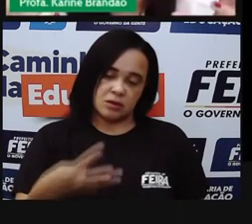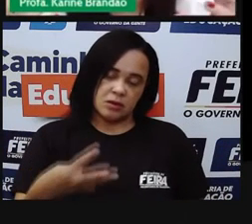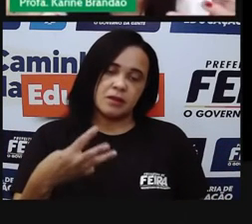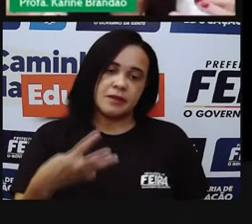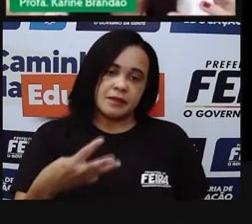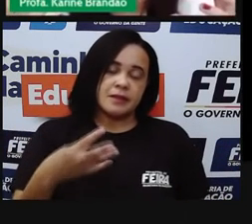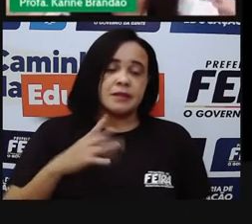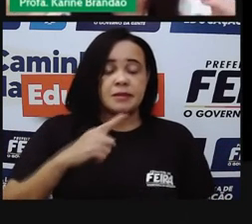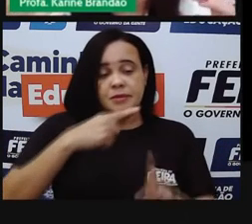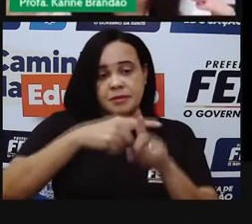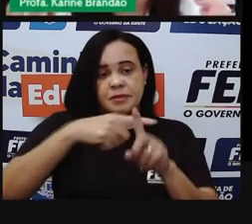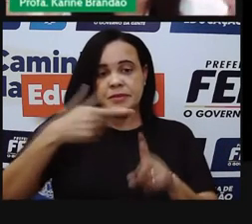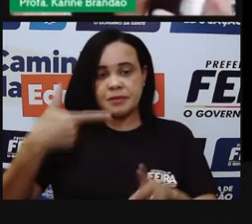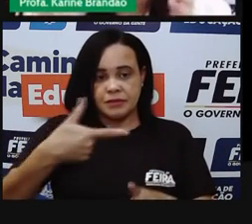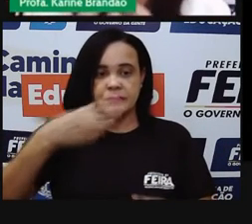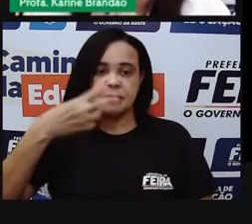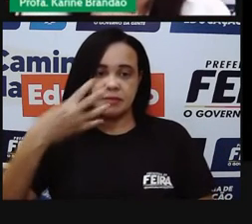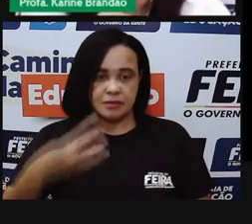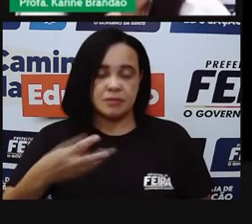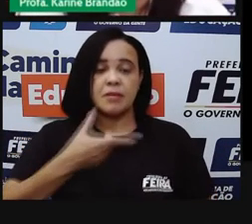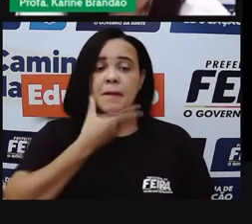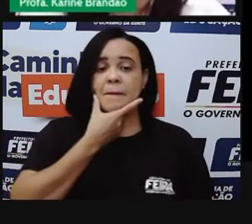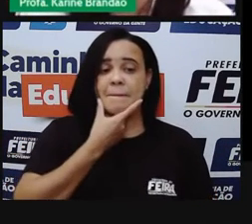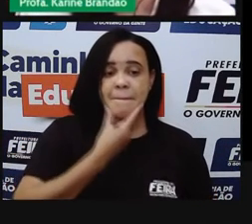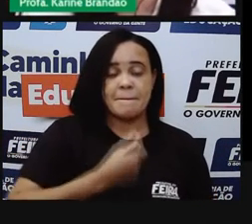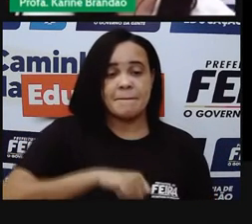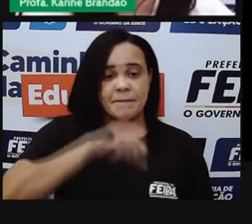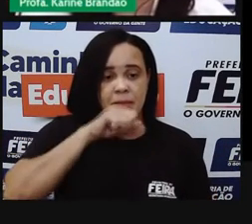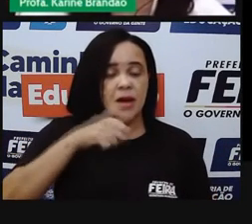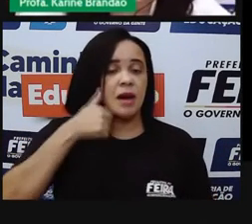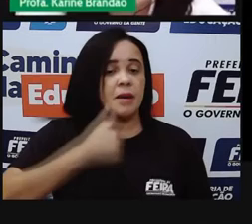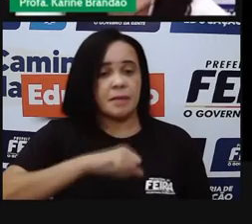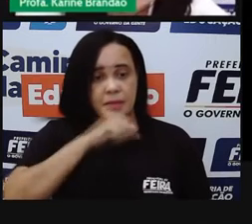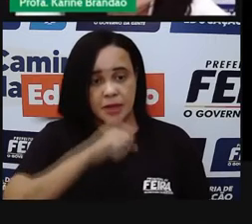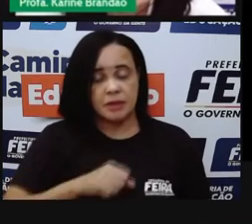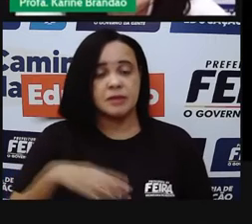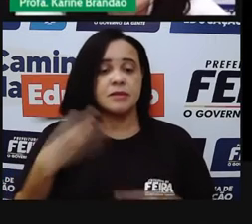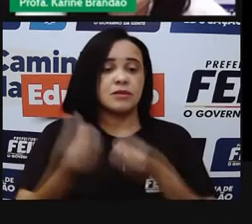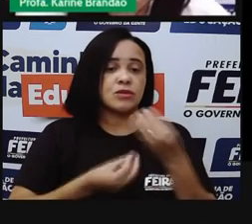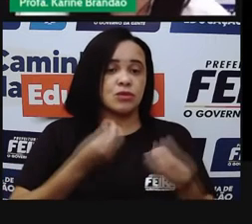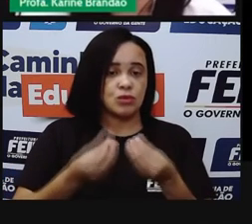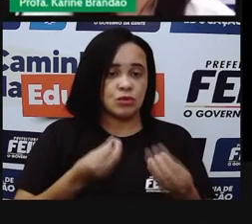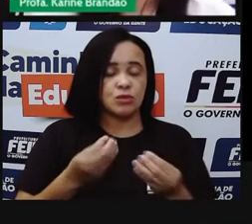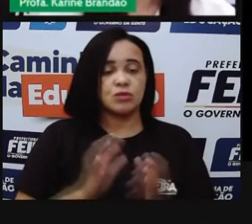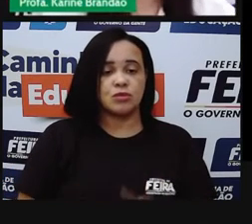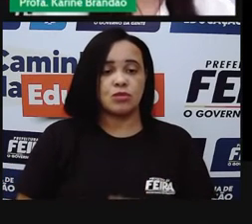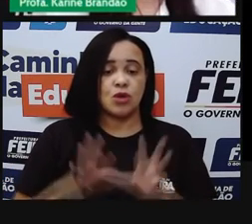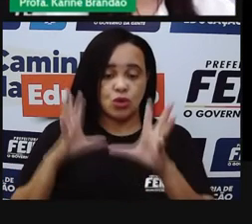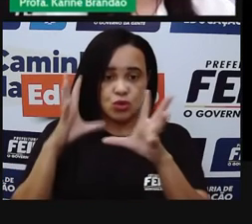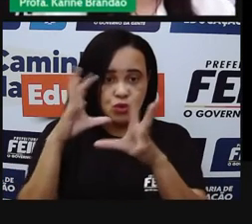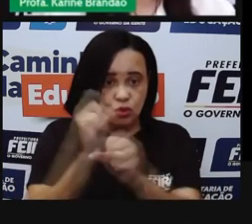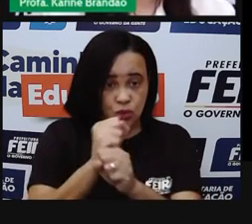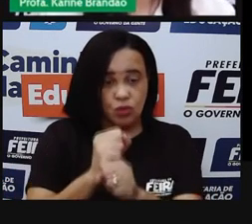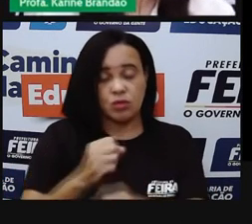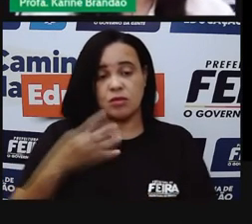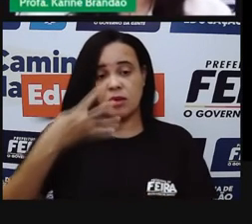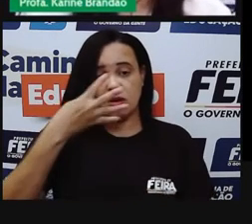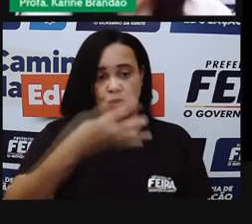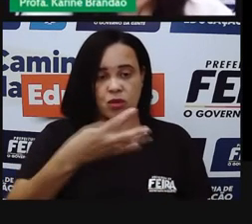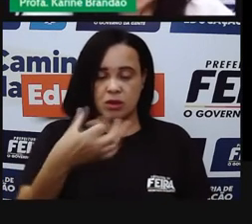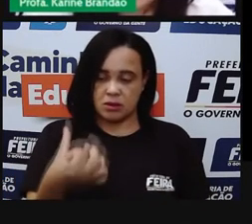os 23 cromossomos que vieram do meu pai, somados, geram os 46 cromossomos que a espécie humana